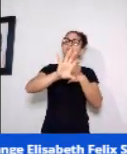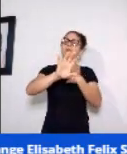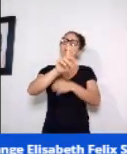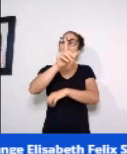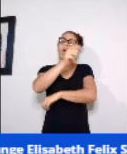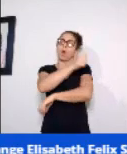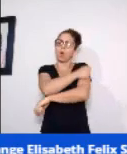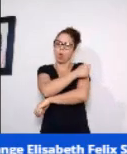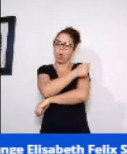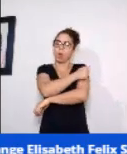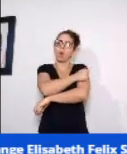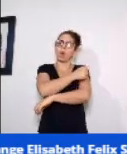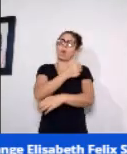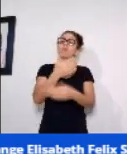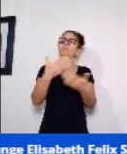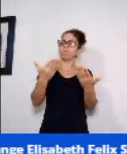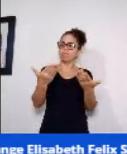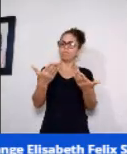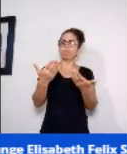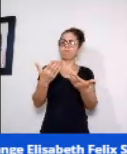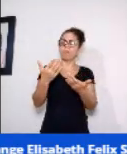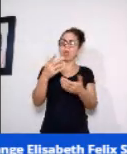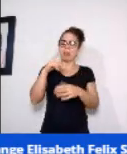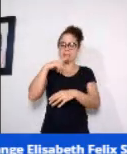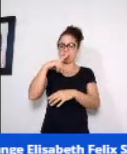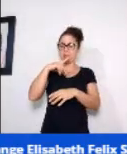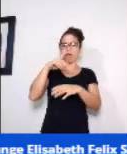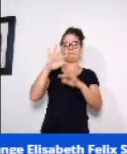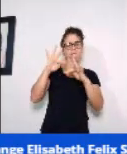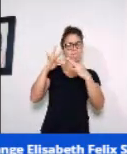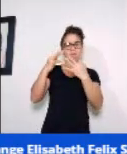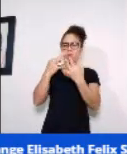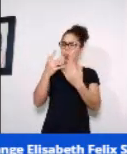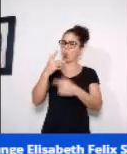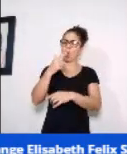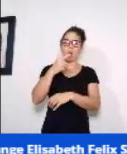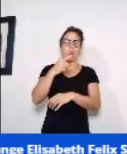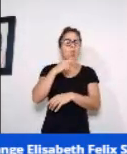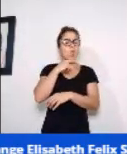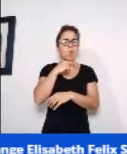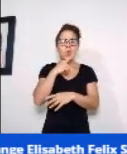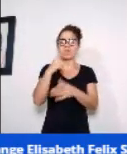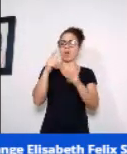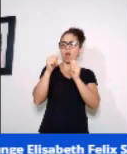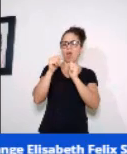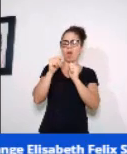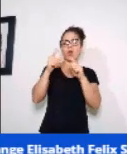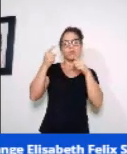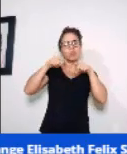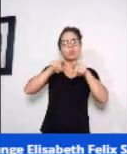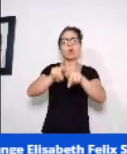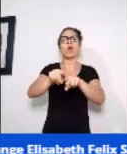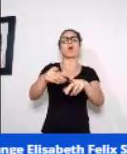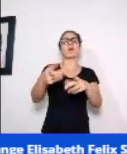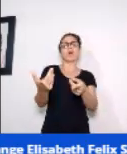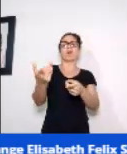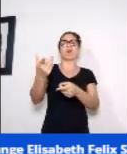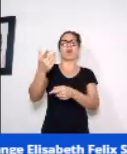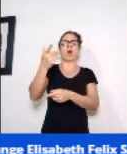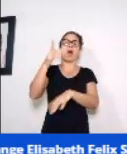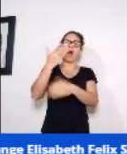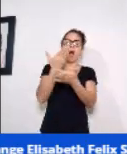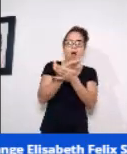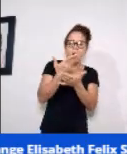situação. E muitos pais não conseguem acompanhar as aulas síncronas. Muitas vezes os pais levam o celular para o trabalho, né?